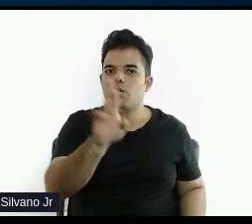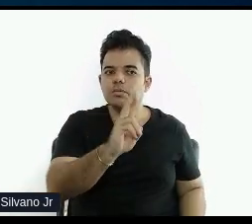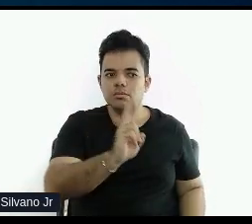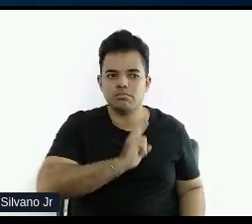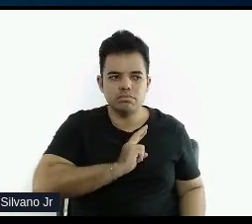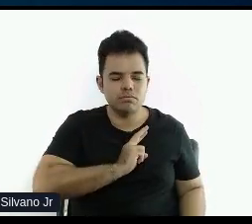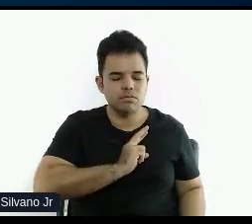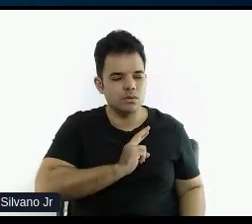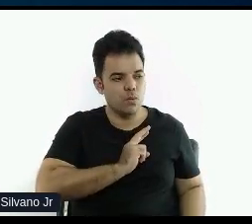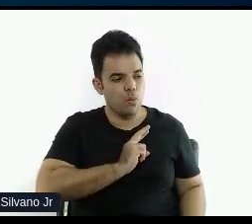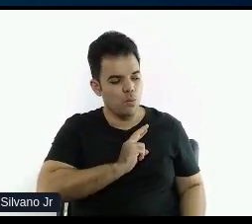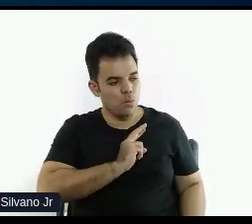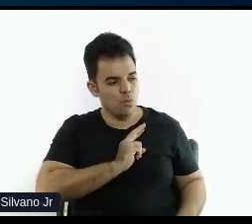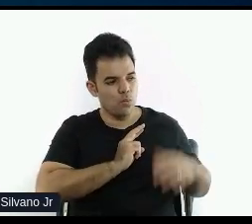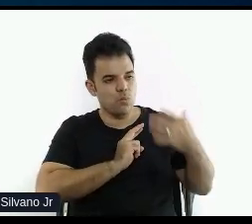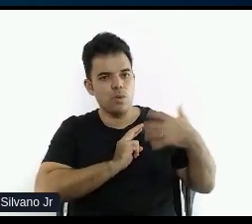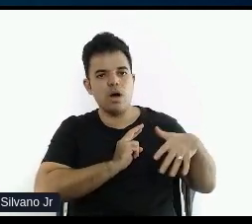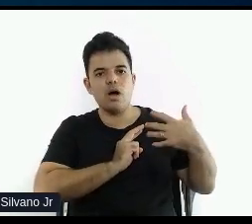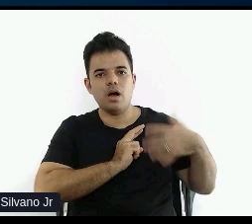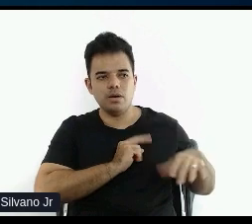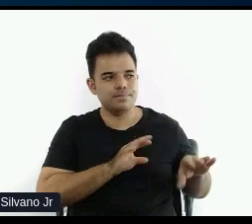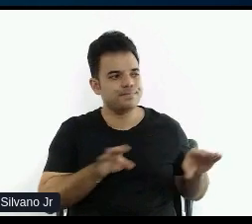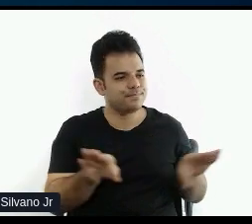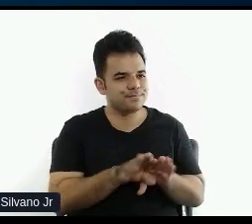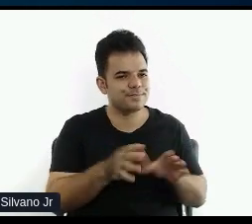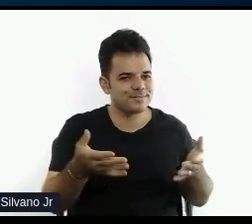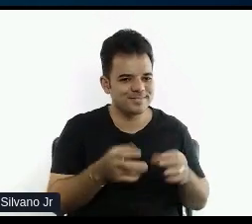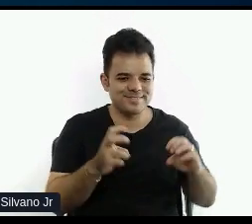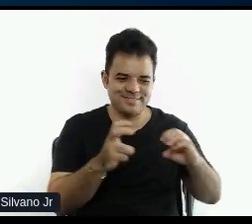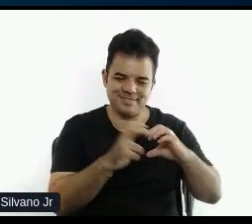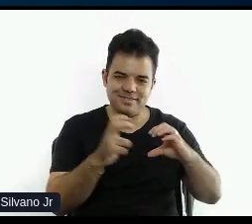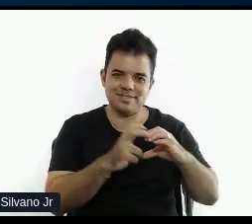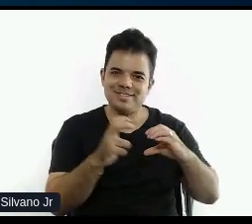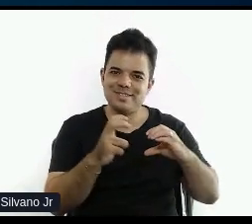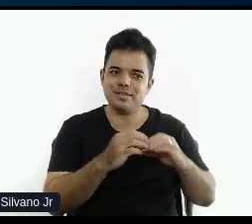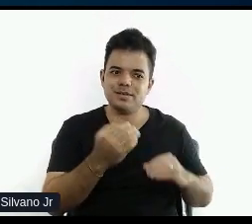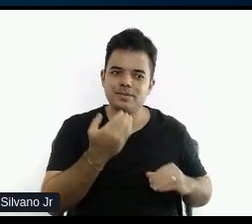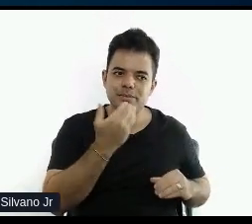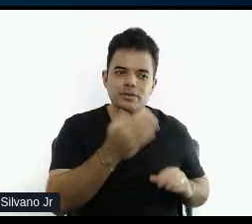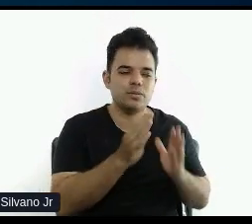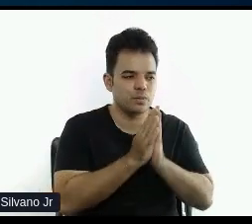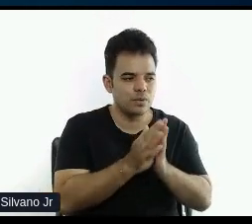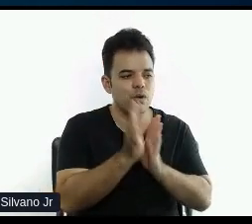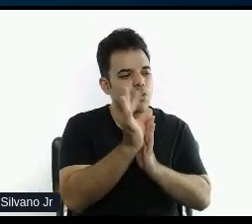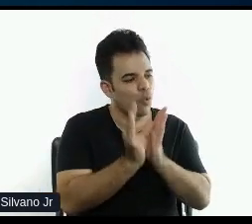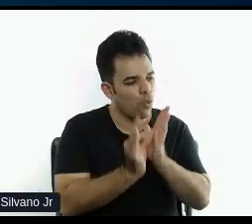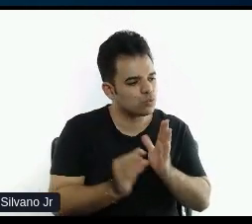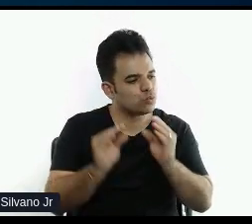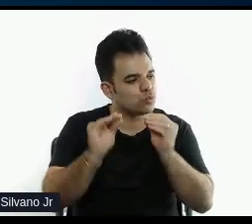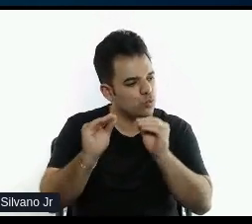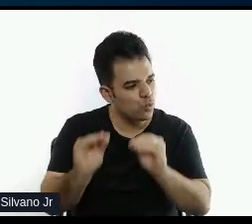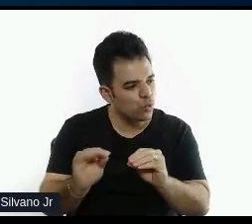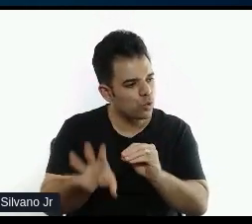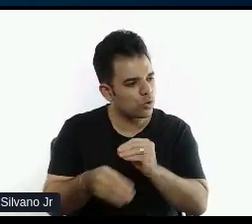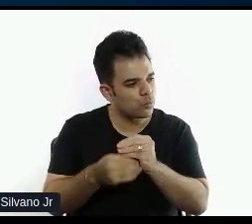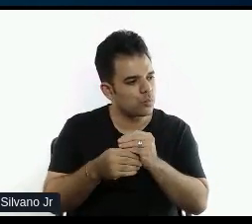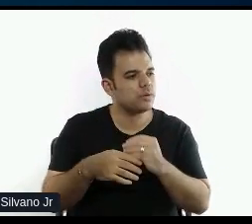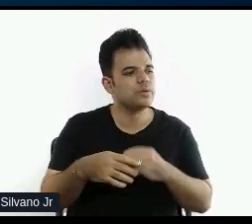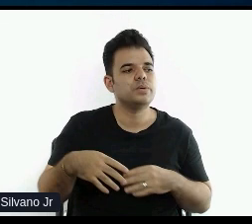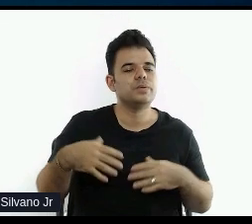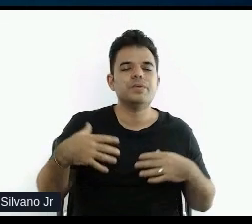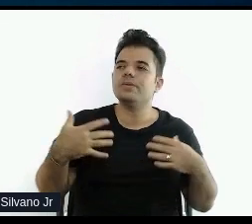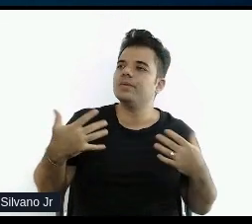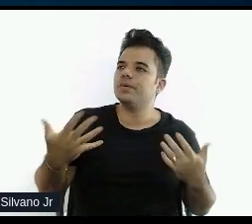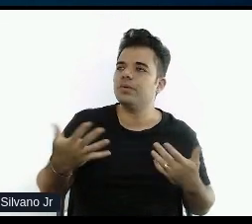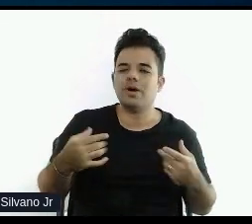gente consegue hoje chegar para um chat GPT e pedir para ele implementar um código para a gente, pedir para ele implementar uma